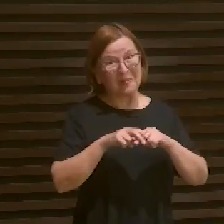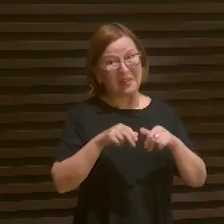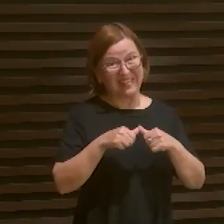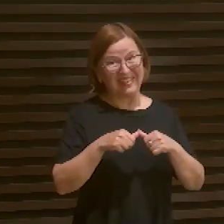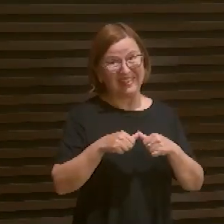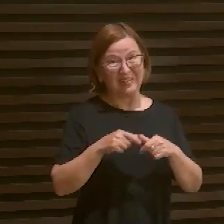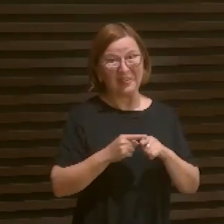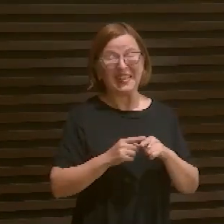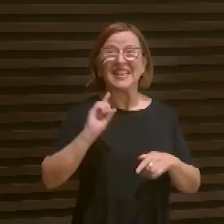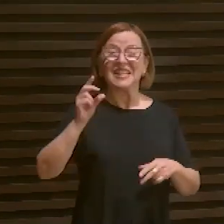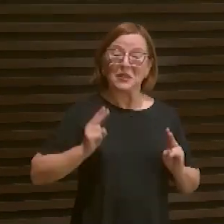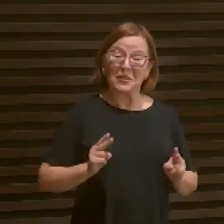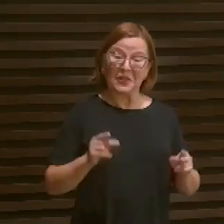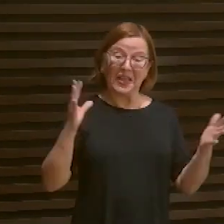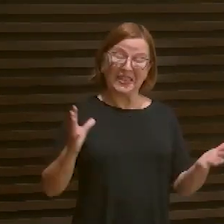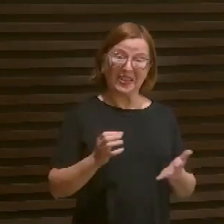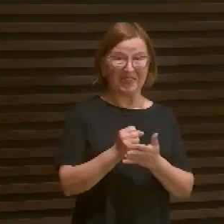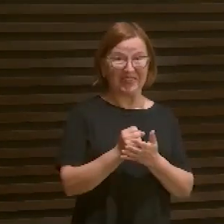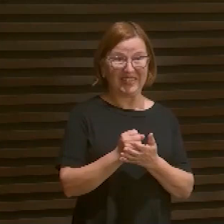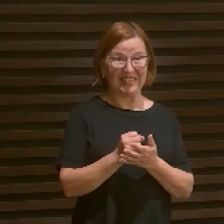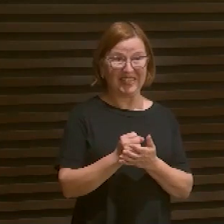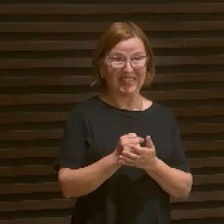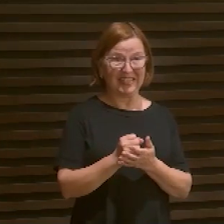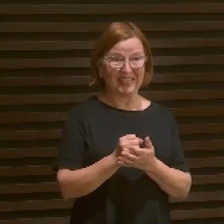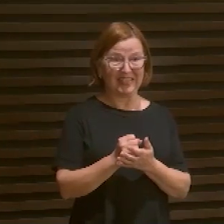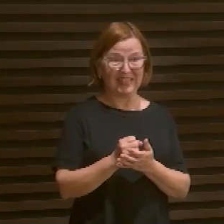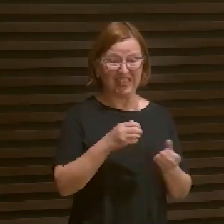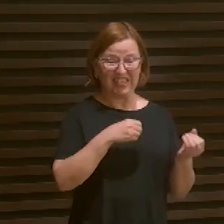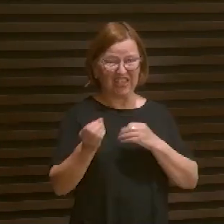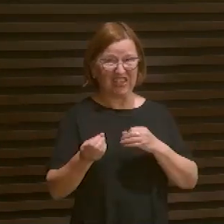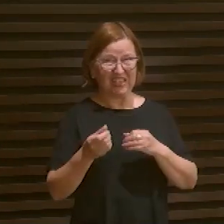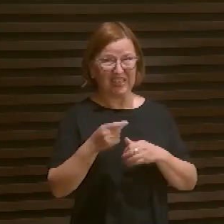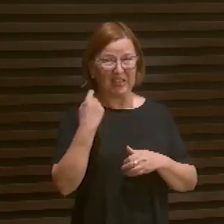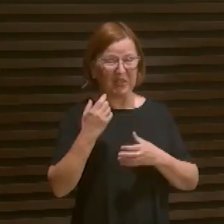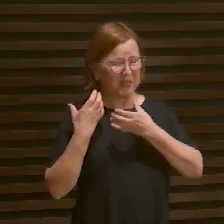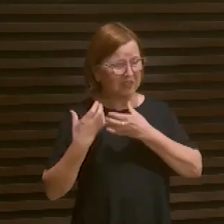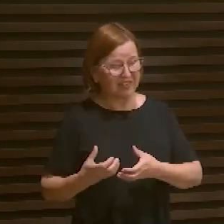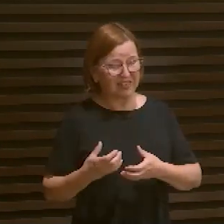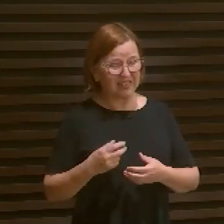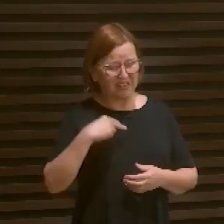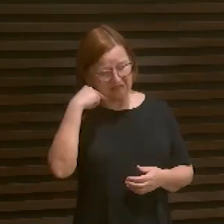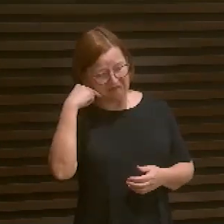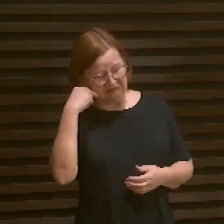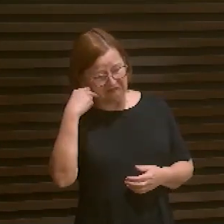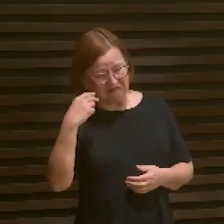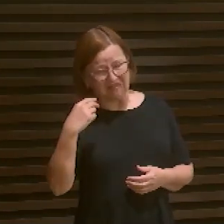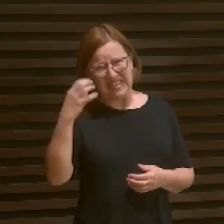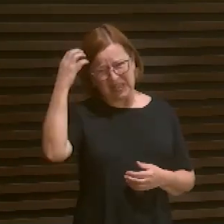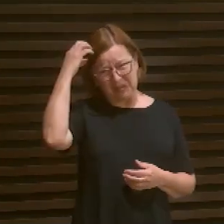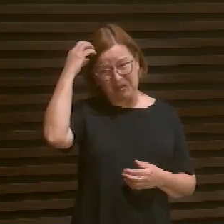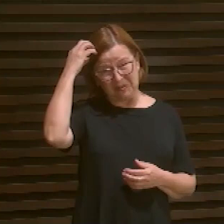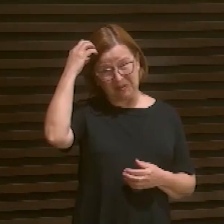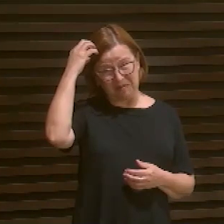salvando. E tira de nossas costas a vergonha, a culpa do pecado e nos